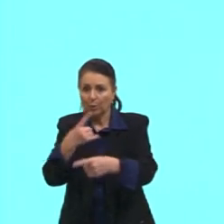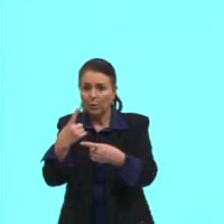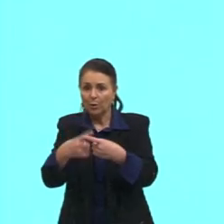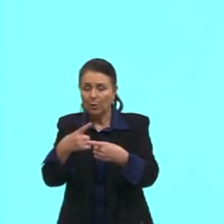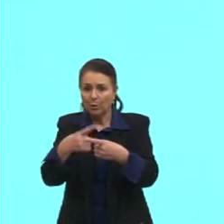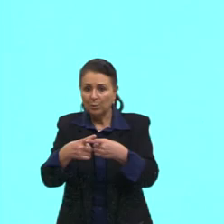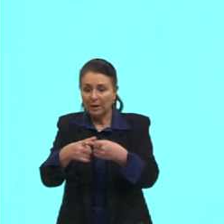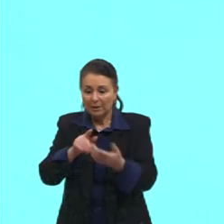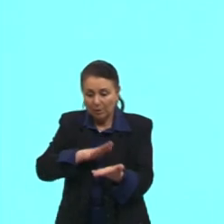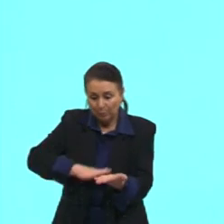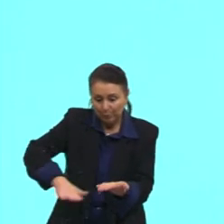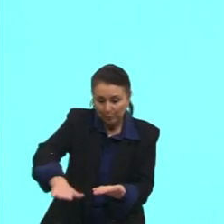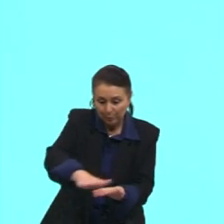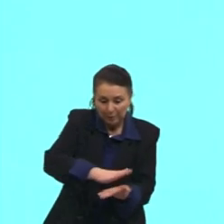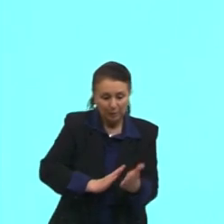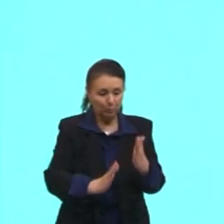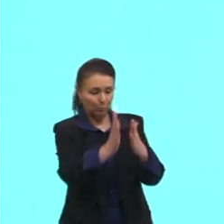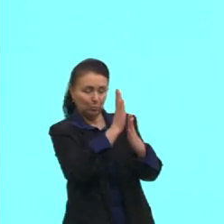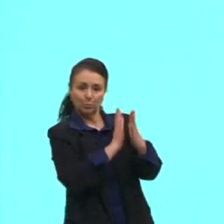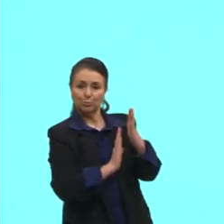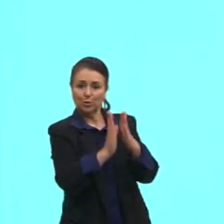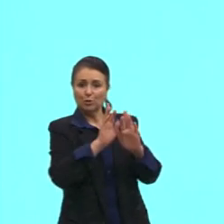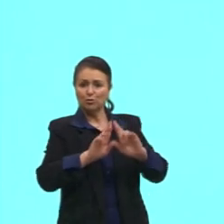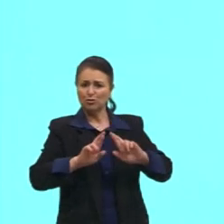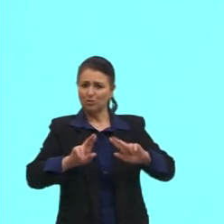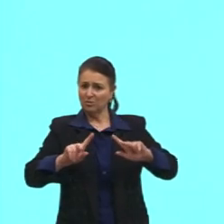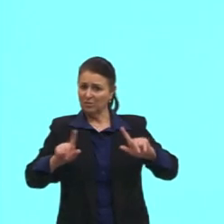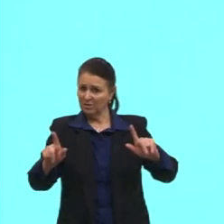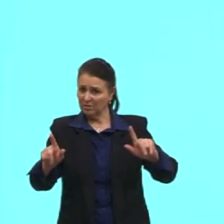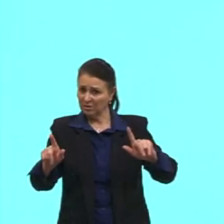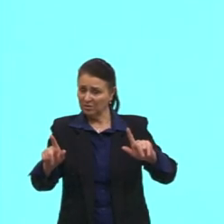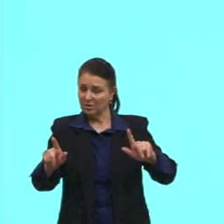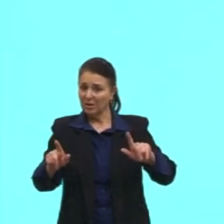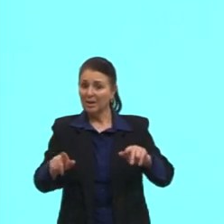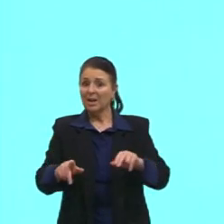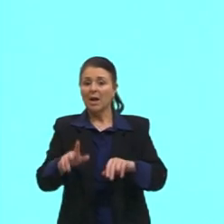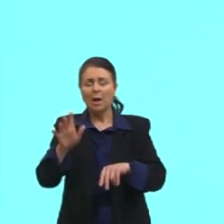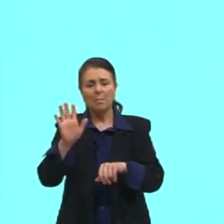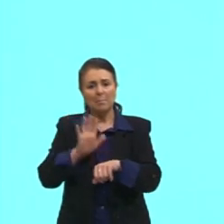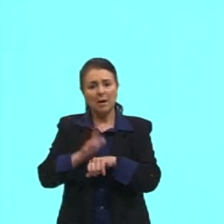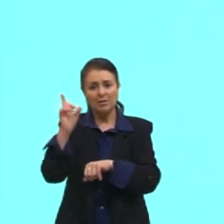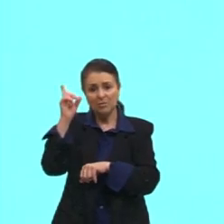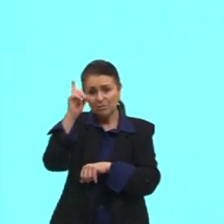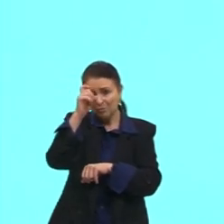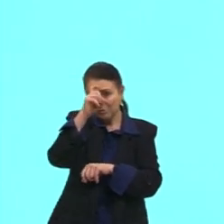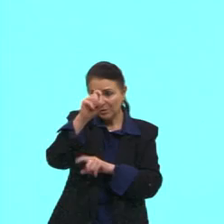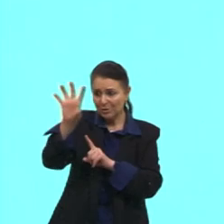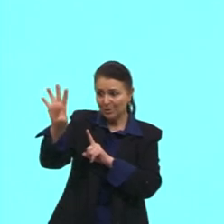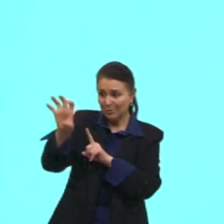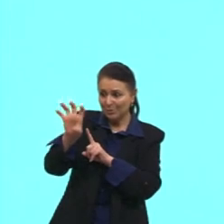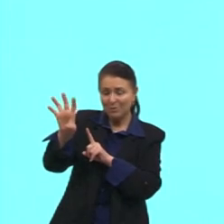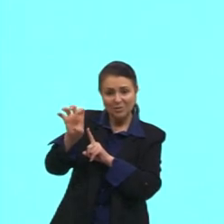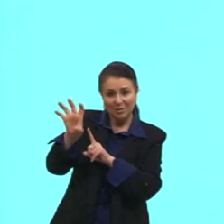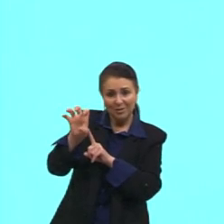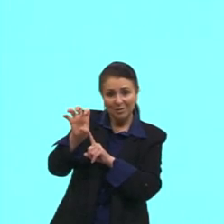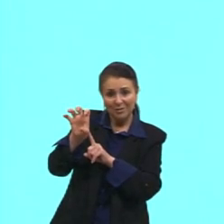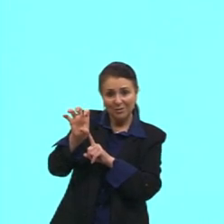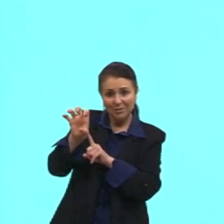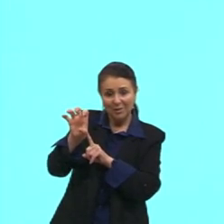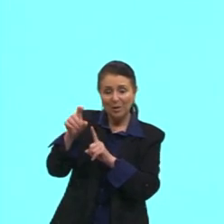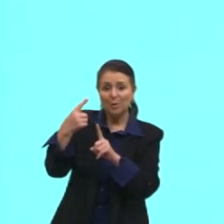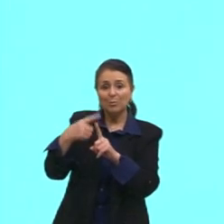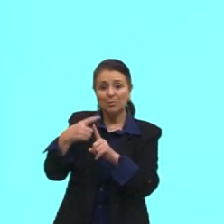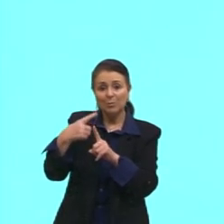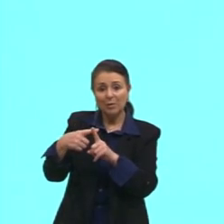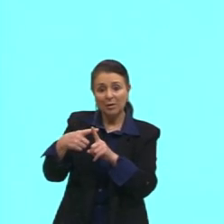ele tem piso, né? Ele é todo forrado, né? Até as paredes, acaba sendo um pouco mais difícil do sinal entrar, porque ele é